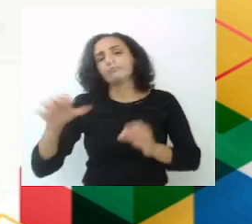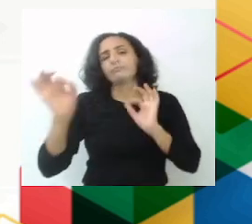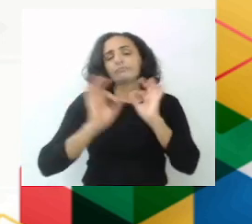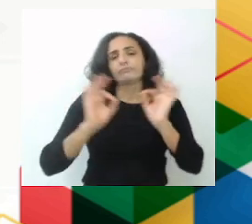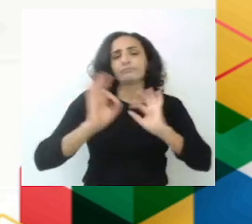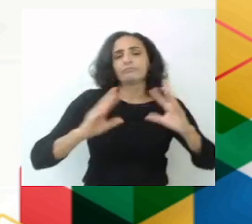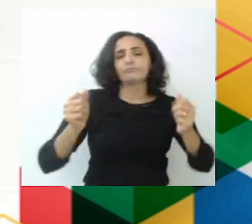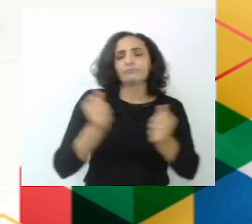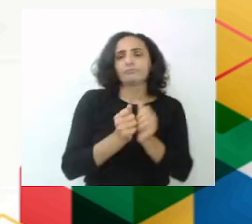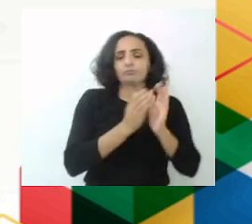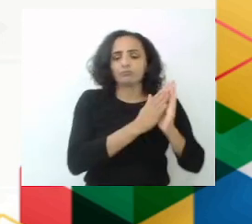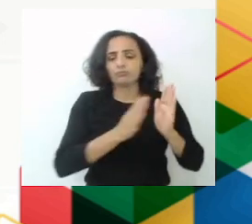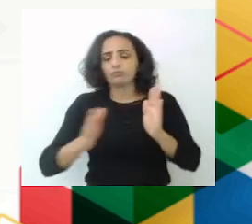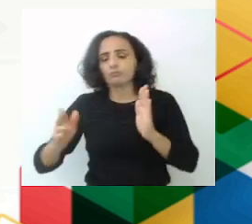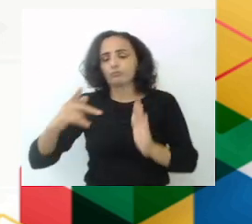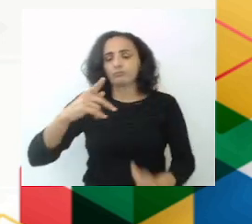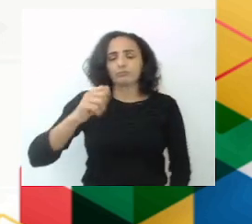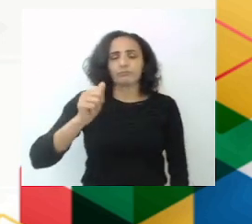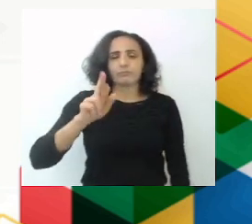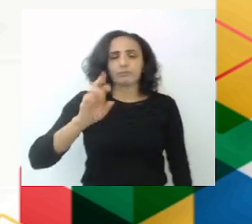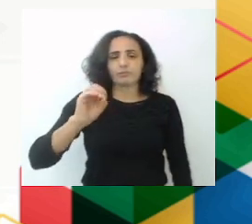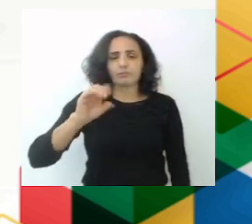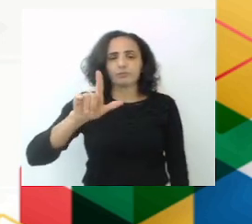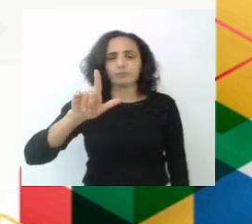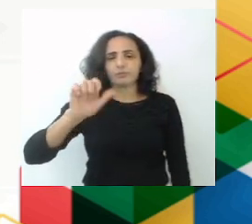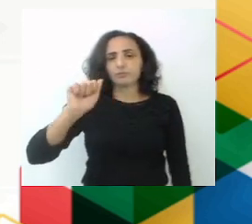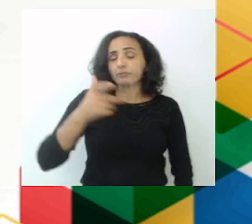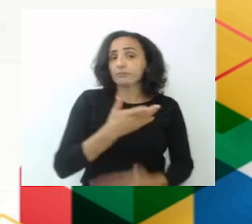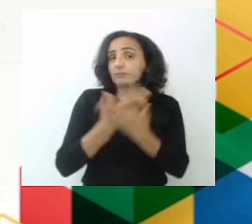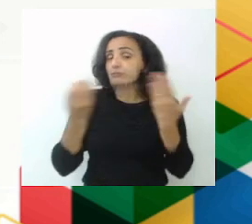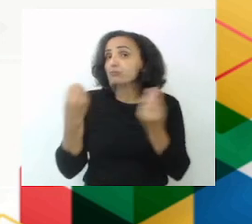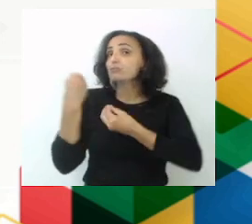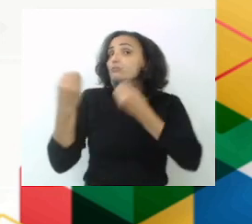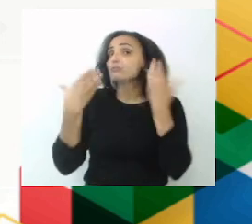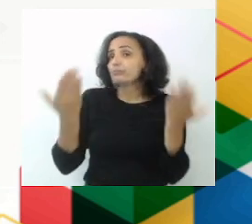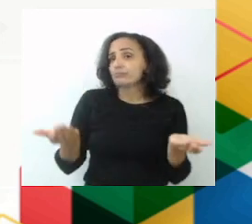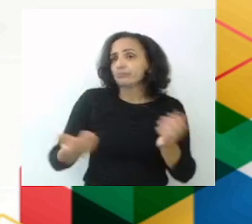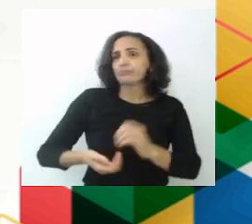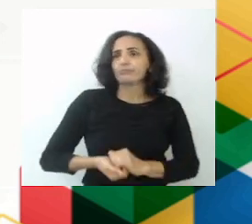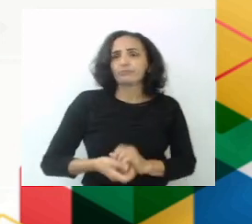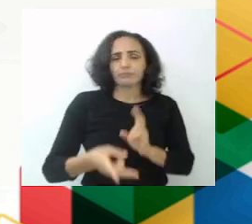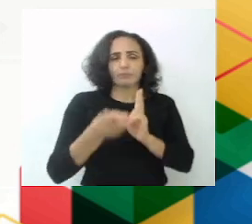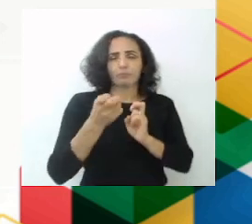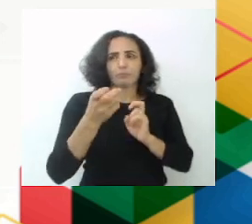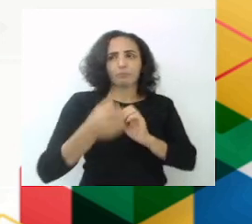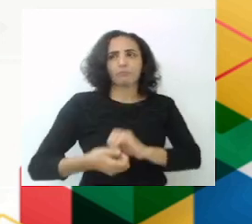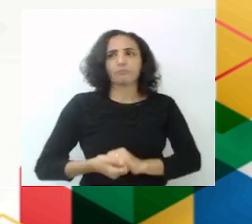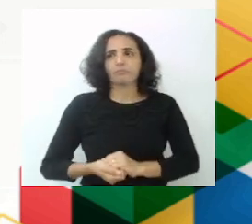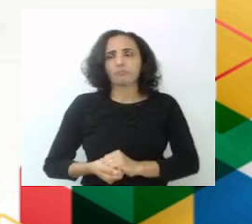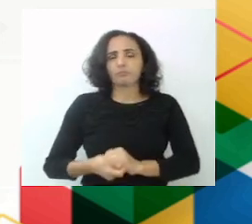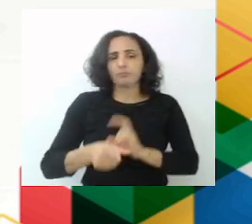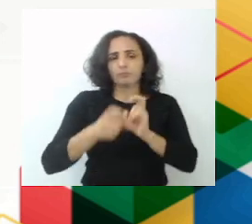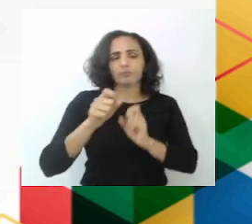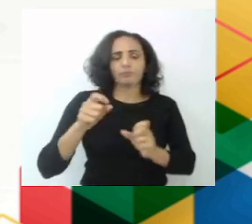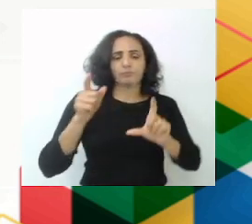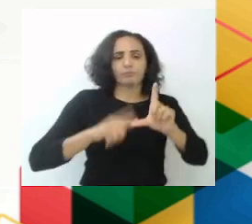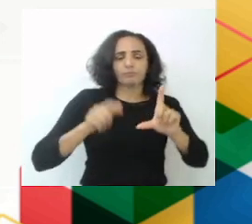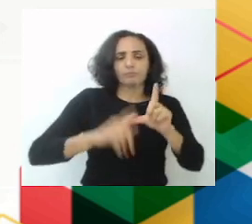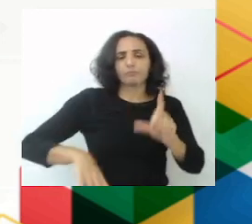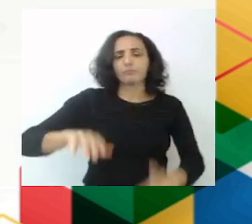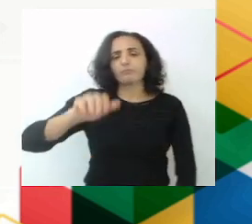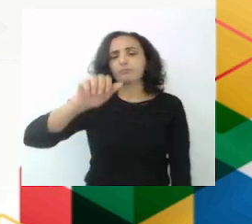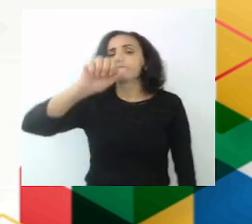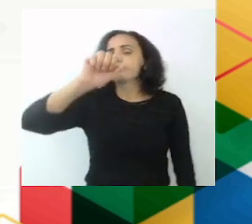construir se a parábola está para cima ou para baixo. Como assim? Basta identificar o coeficiente A. O coeficiente A